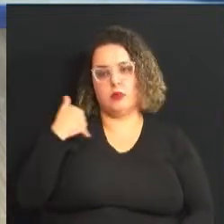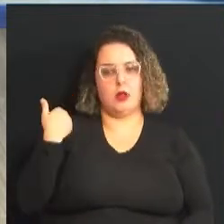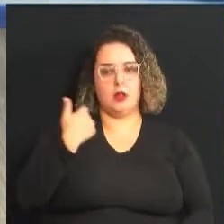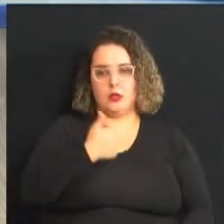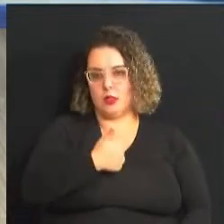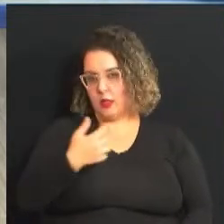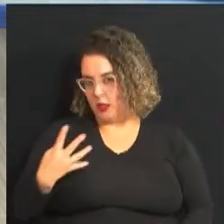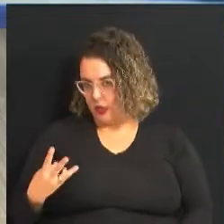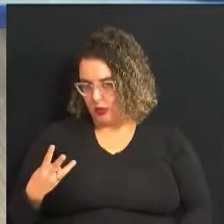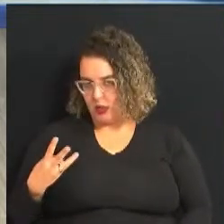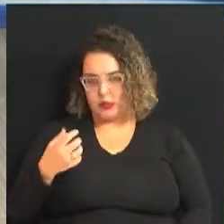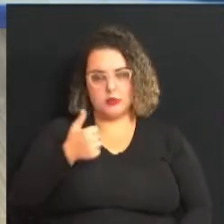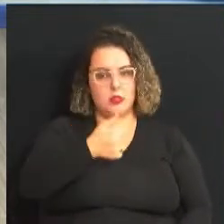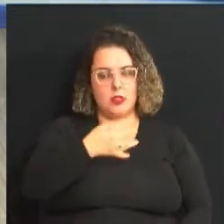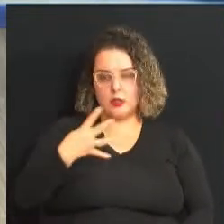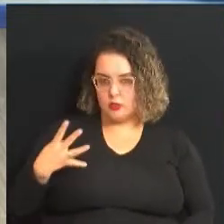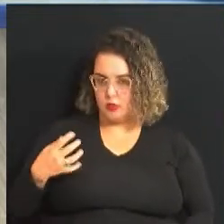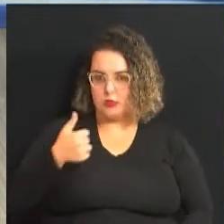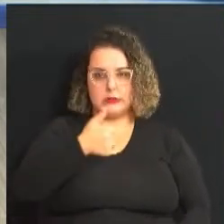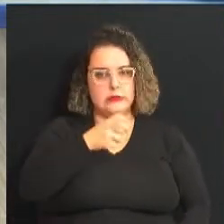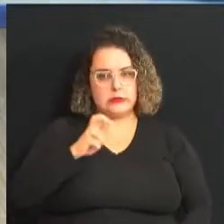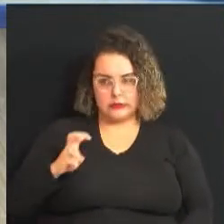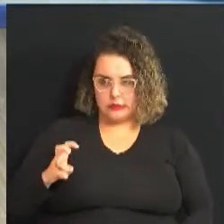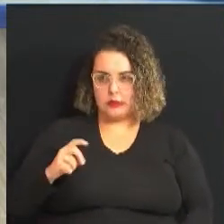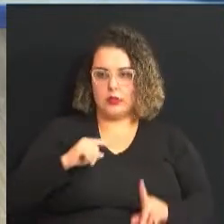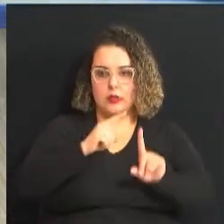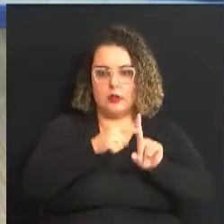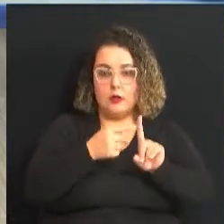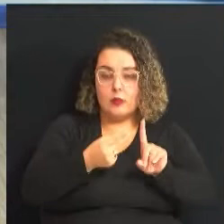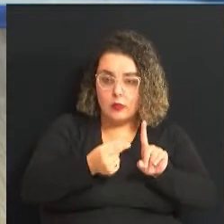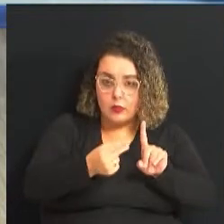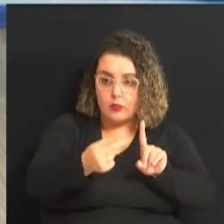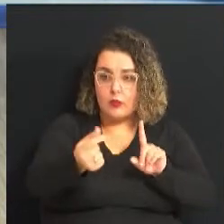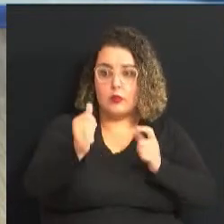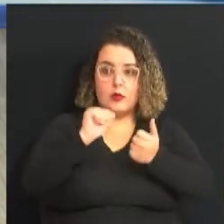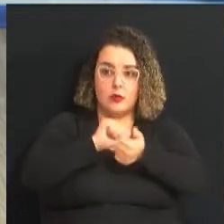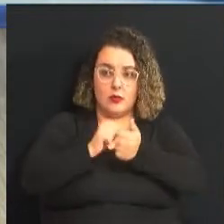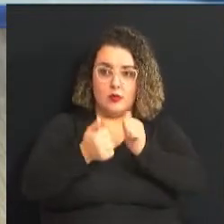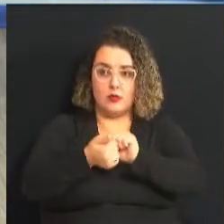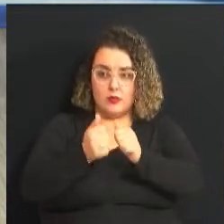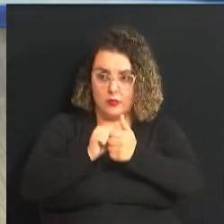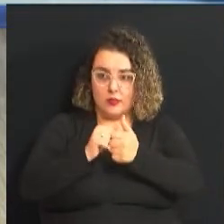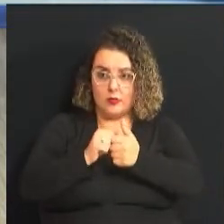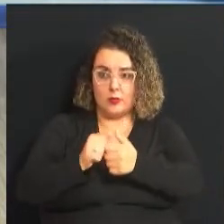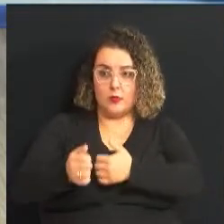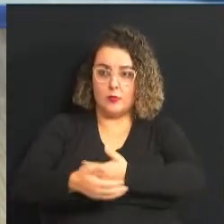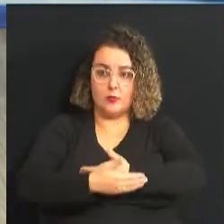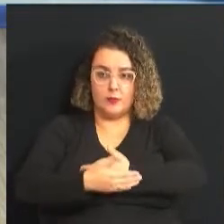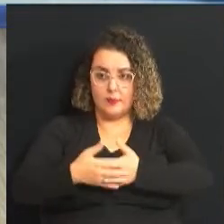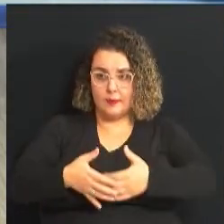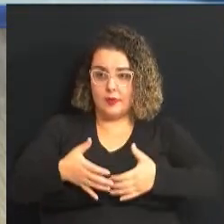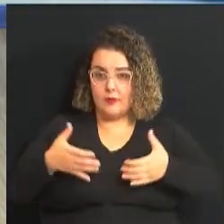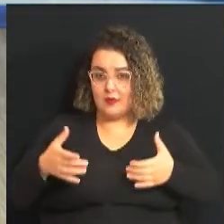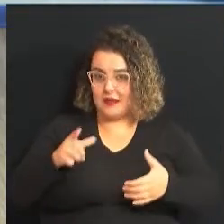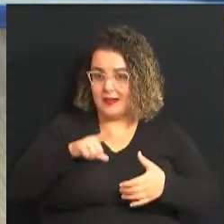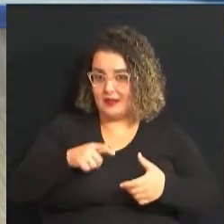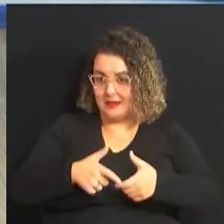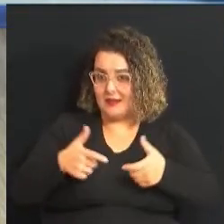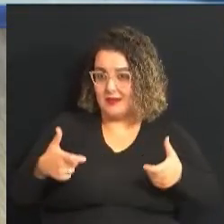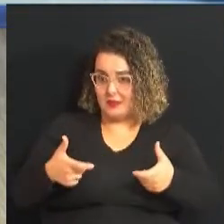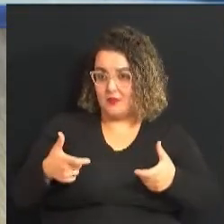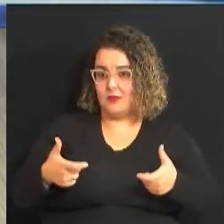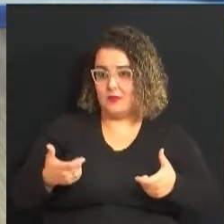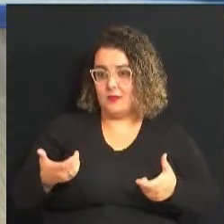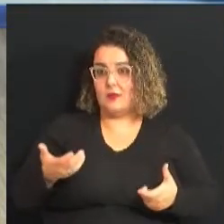15 anos, vai levar essa gravidez, ele vai se adaptando também para o bebê crescer dentro dela, vai ter espaço se ela for uma criança,